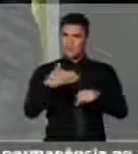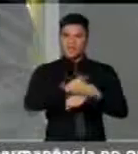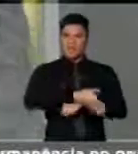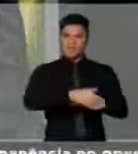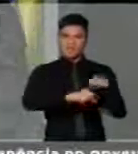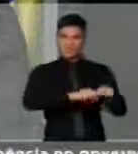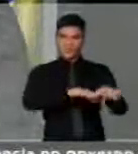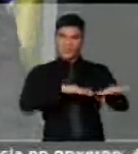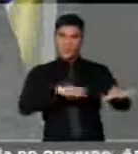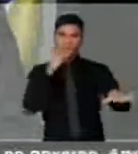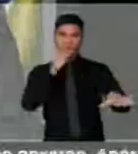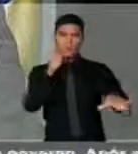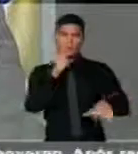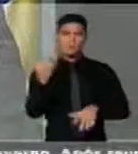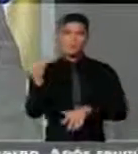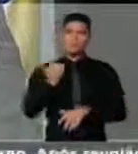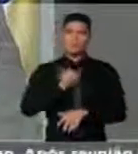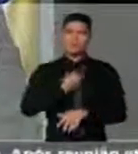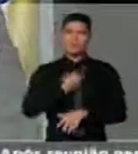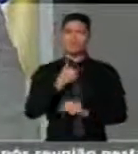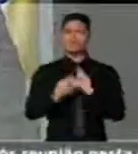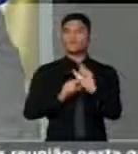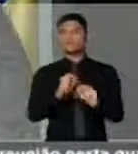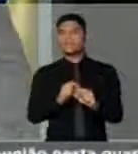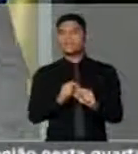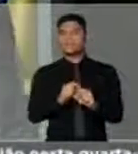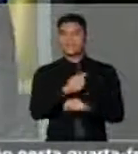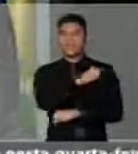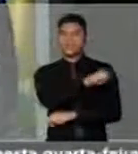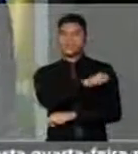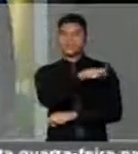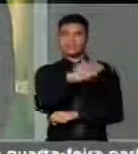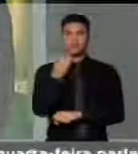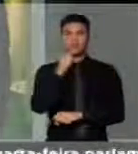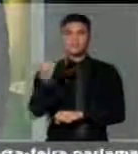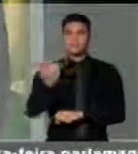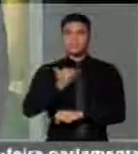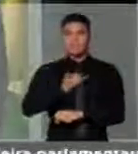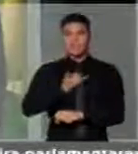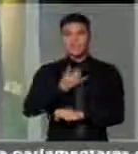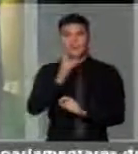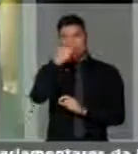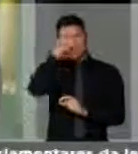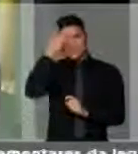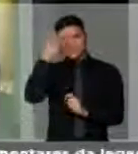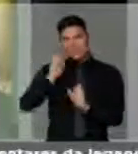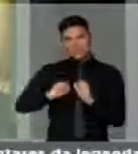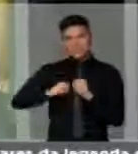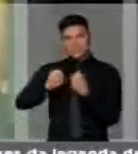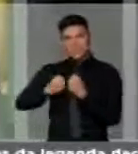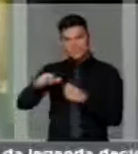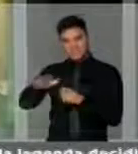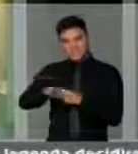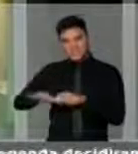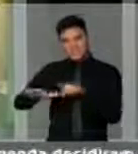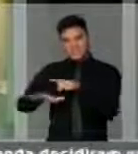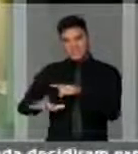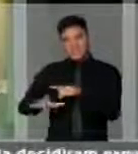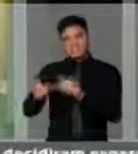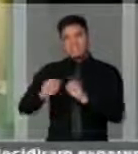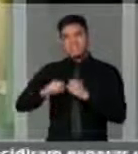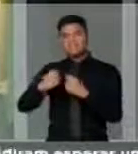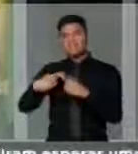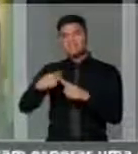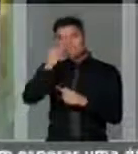semana passada: quem defende este governo, no mínimo, é aposentado ou está com a sua renda garantida. Ao defender este